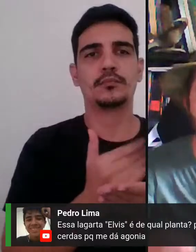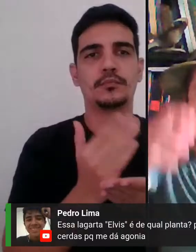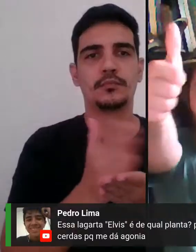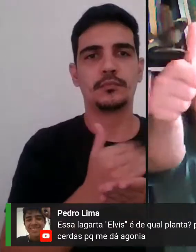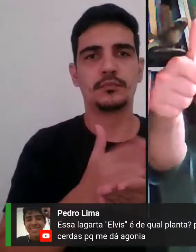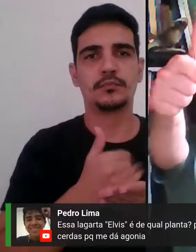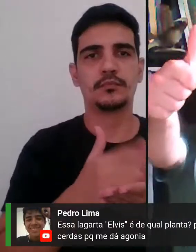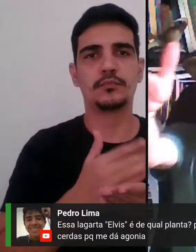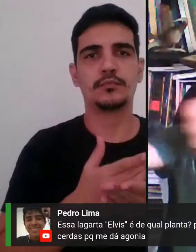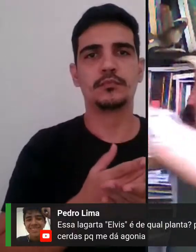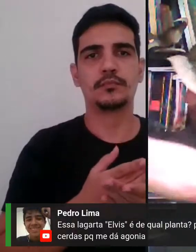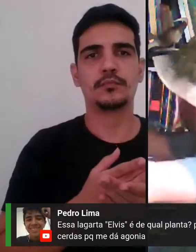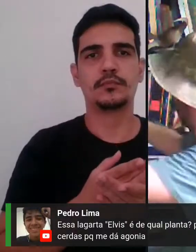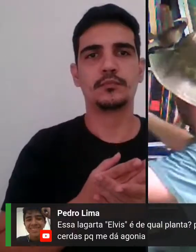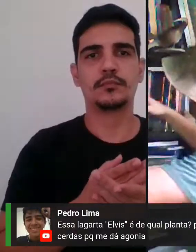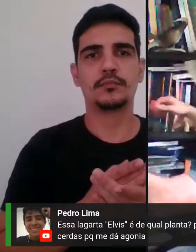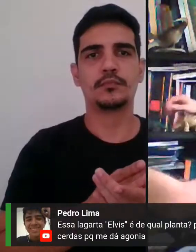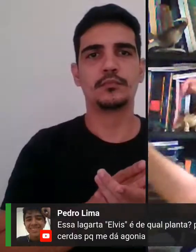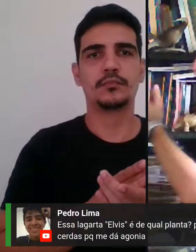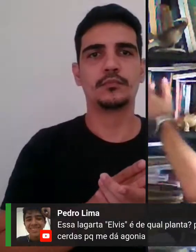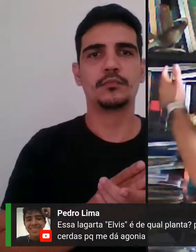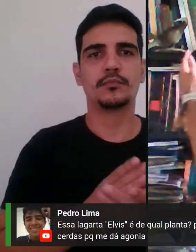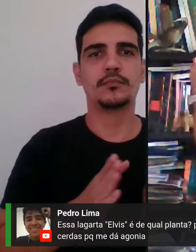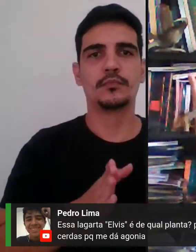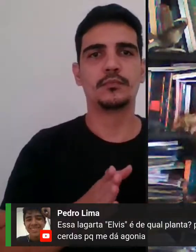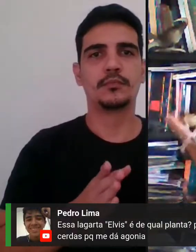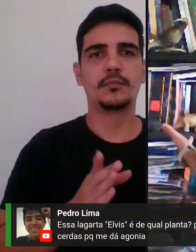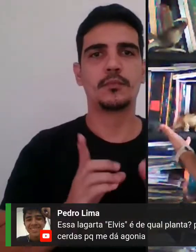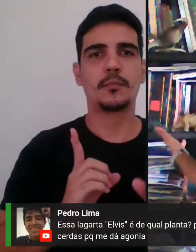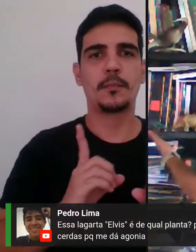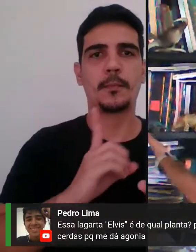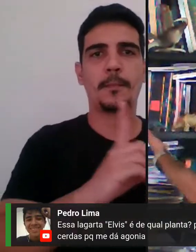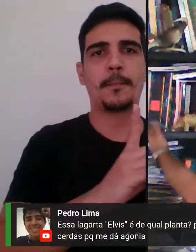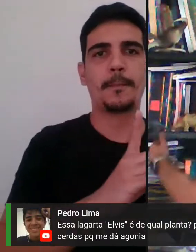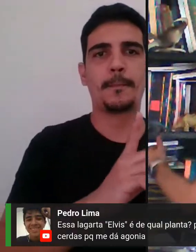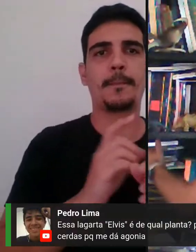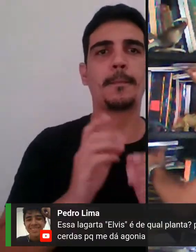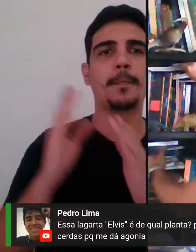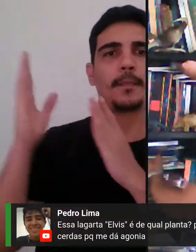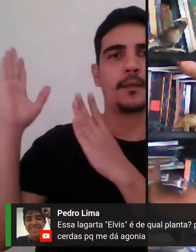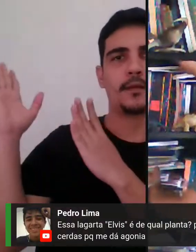brasileiras? Ela foi feita pelo Tiago.